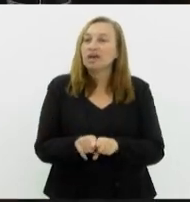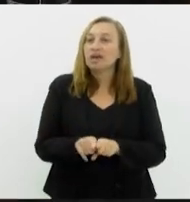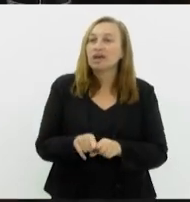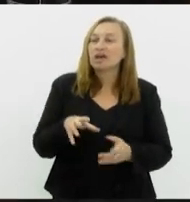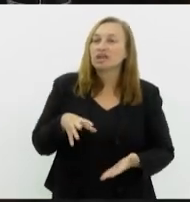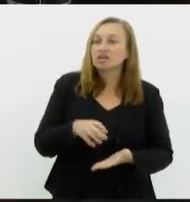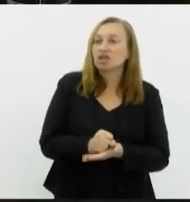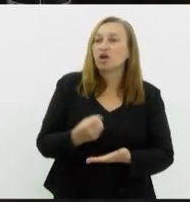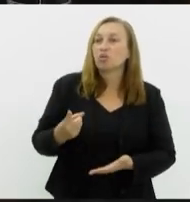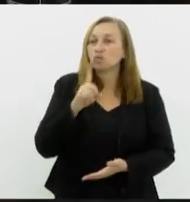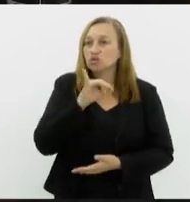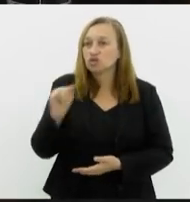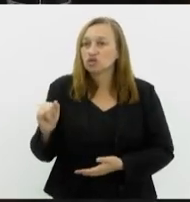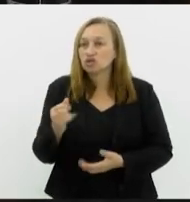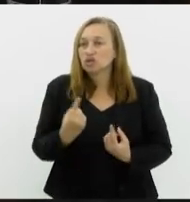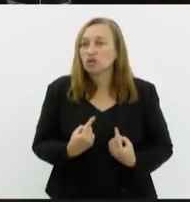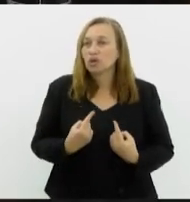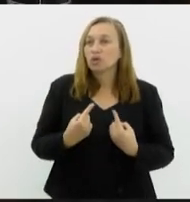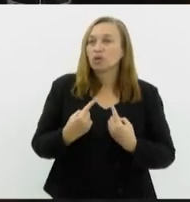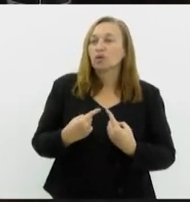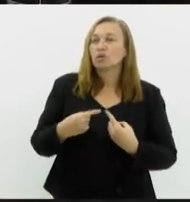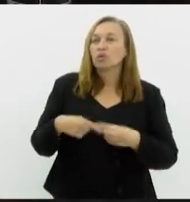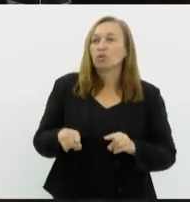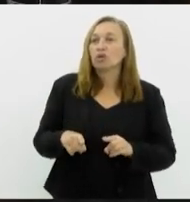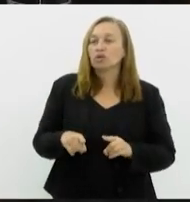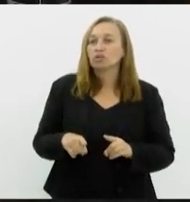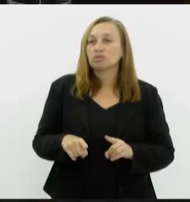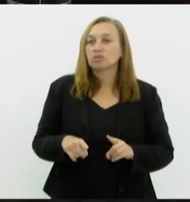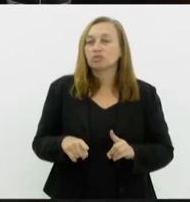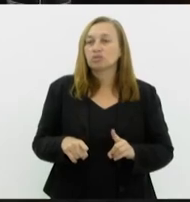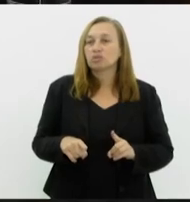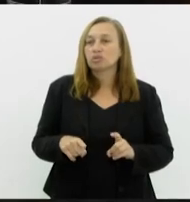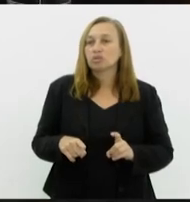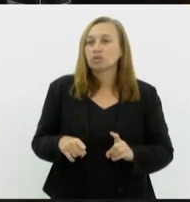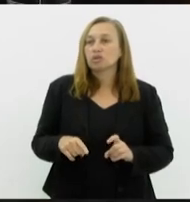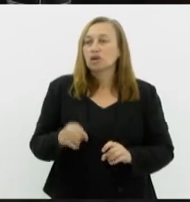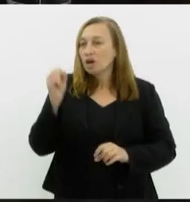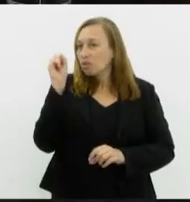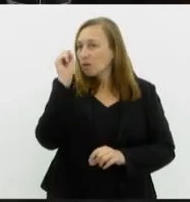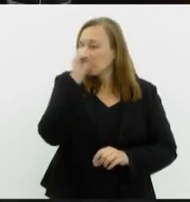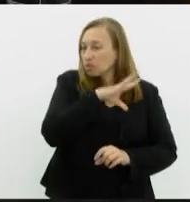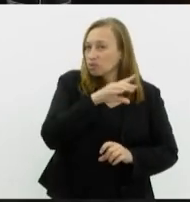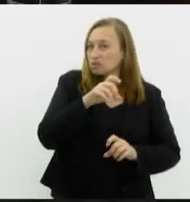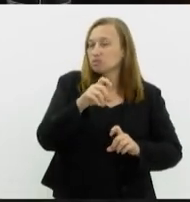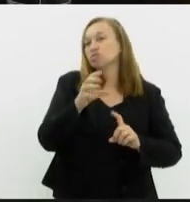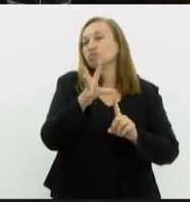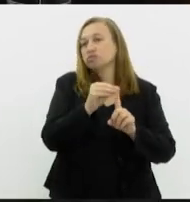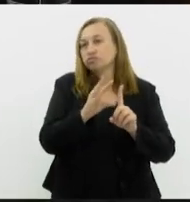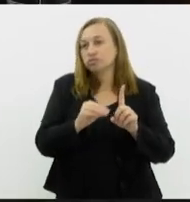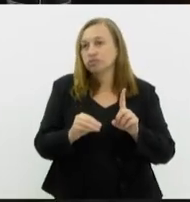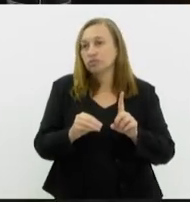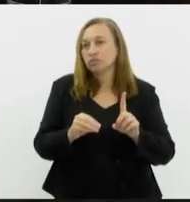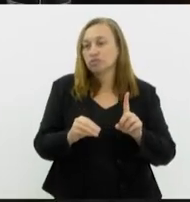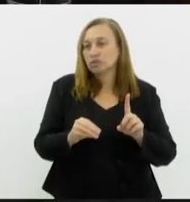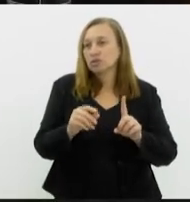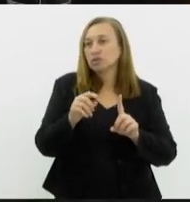o dia do combate ao abuso e exploração sexual de criança e adolescente, que é